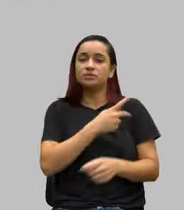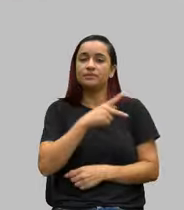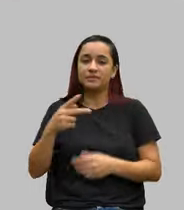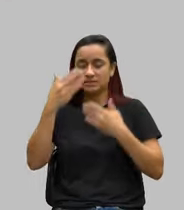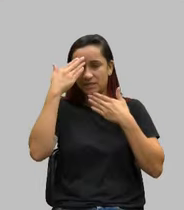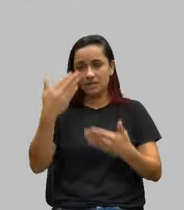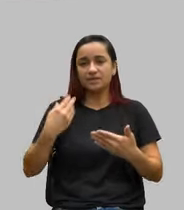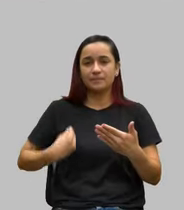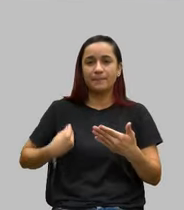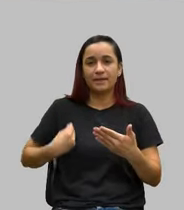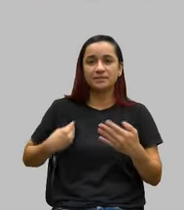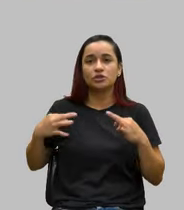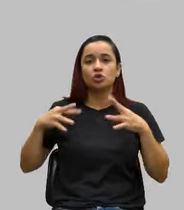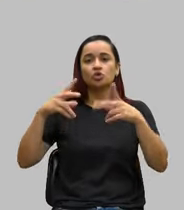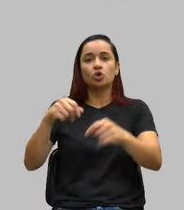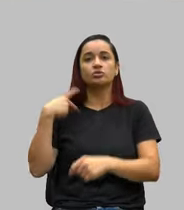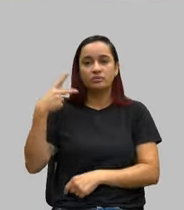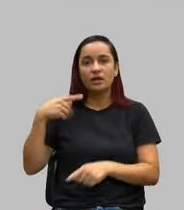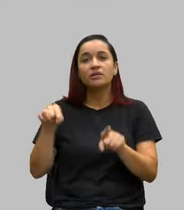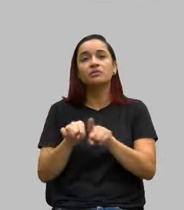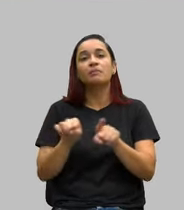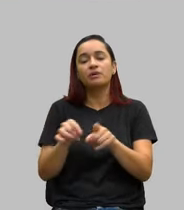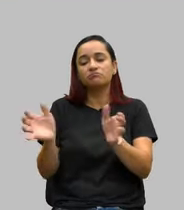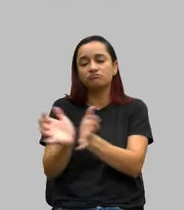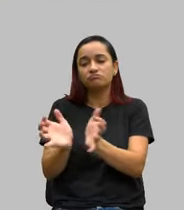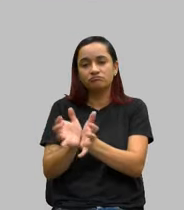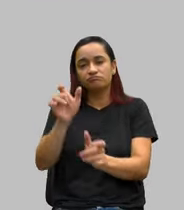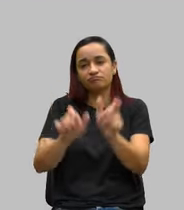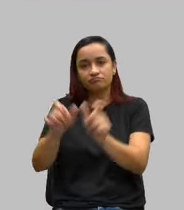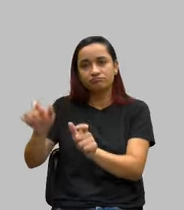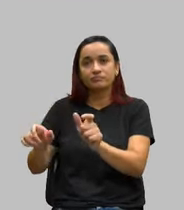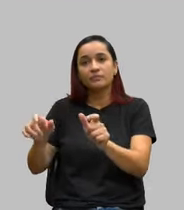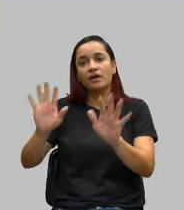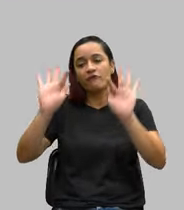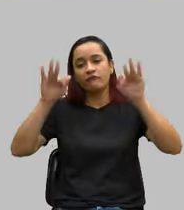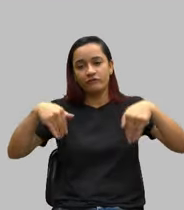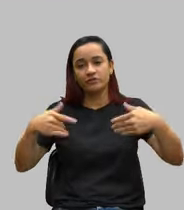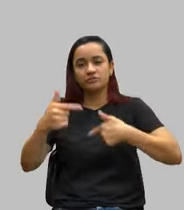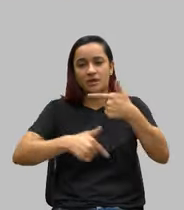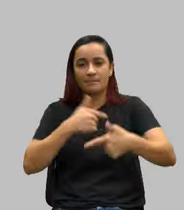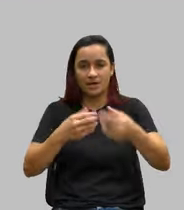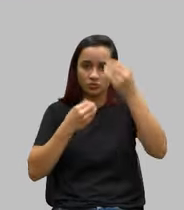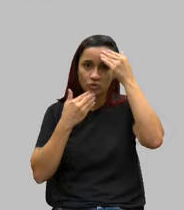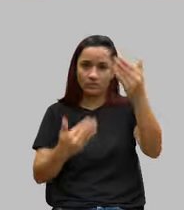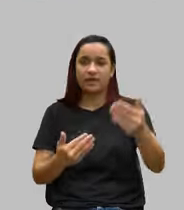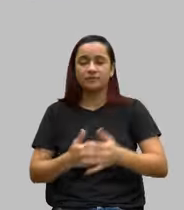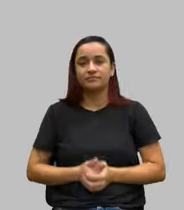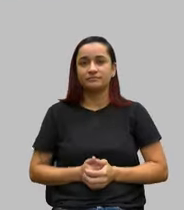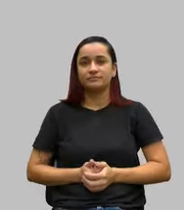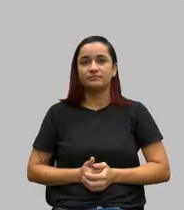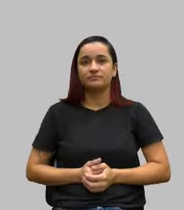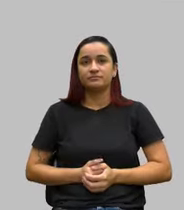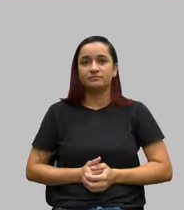parlamentares e do convocado determina lavatura da ata encerra os trabalhos obrigado obrigado